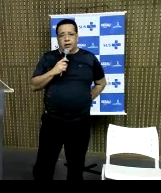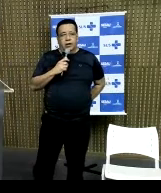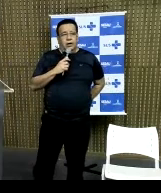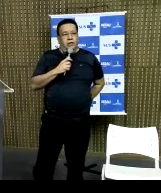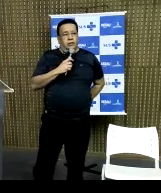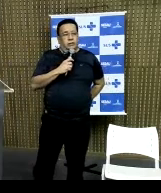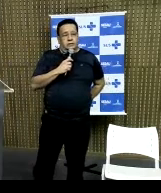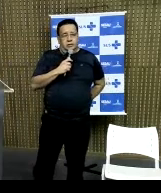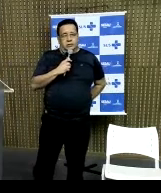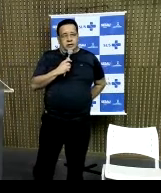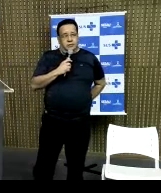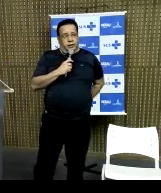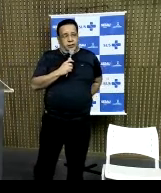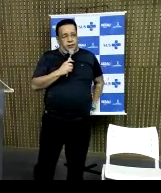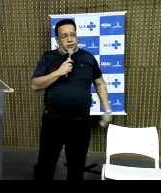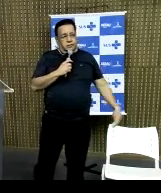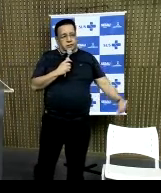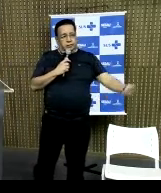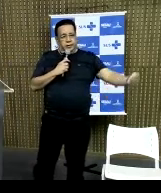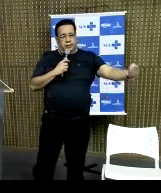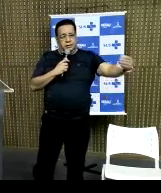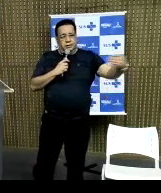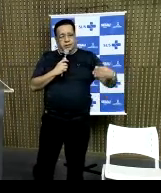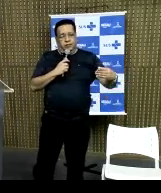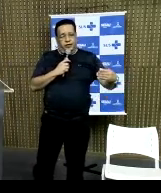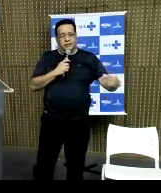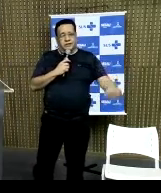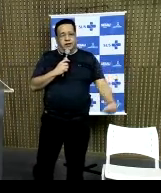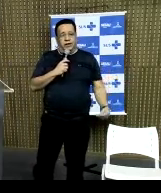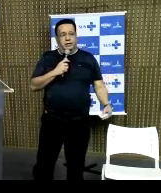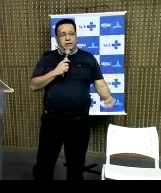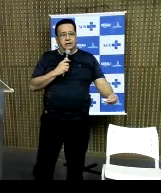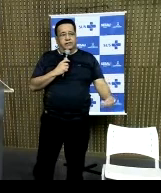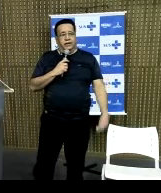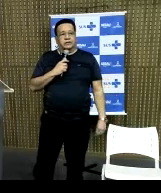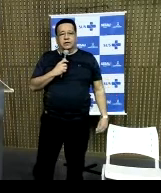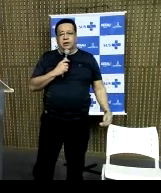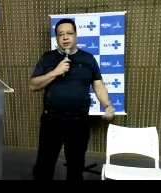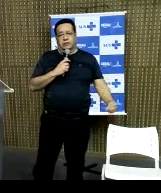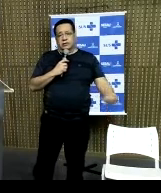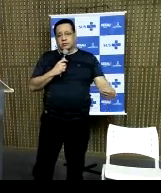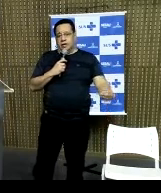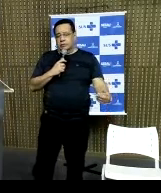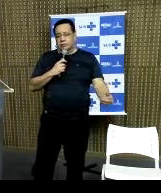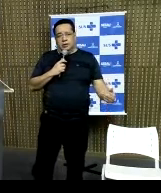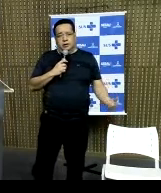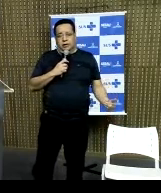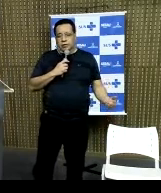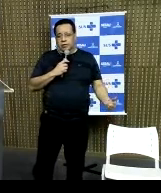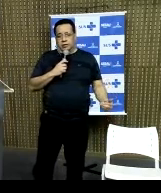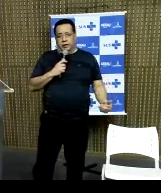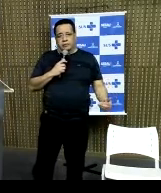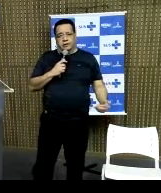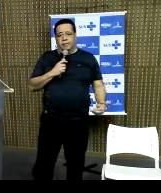Rejane. Trouxemos eles para a nossa frente de trabalho, linha de frente, que nos ajudaram